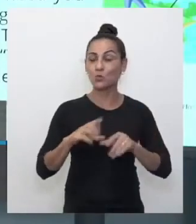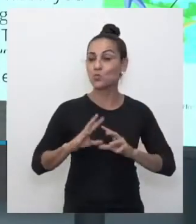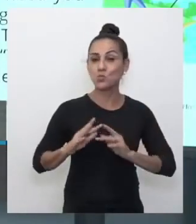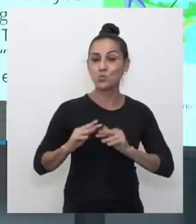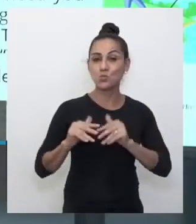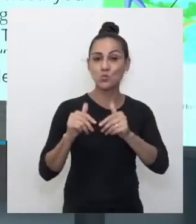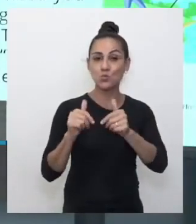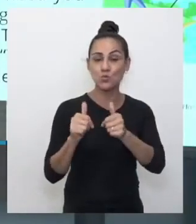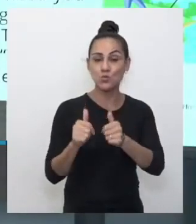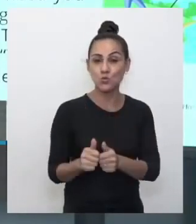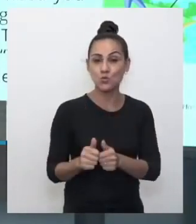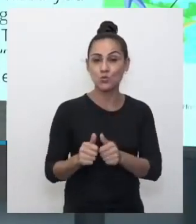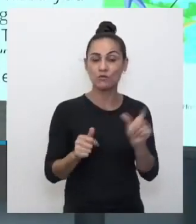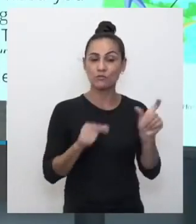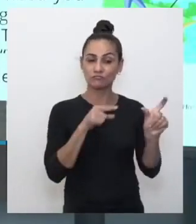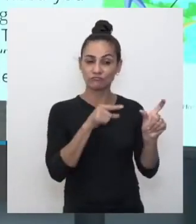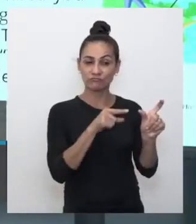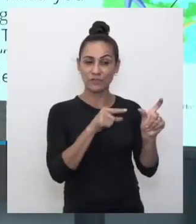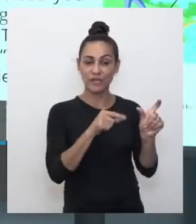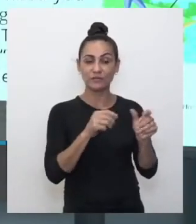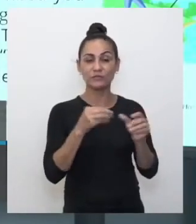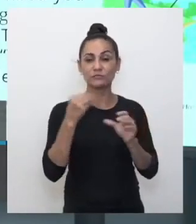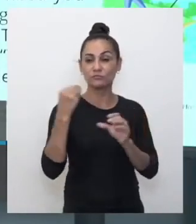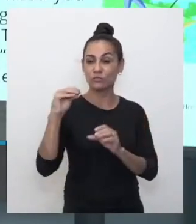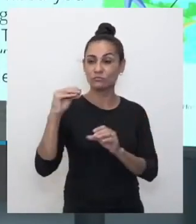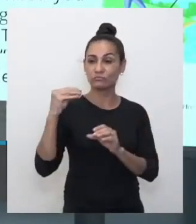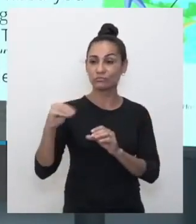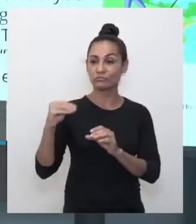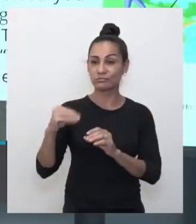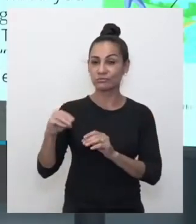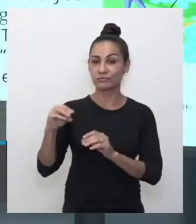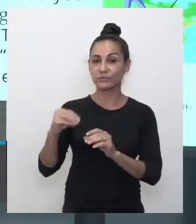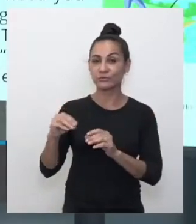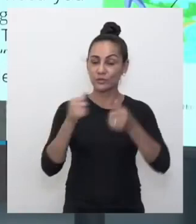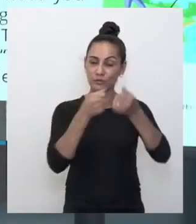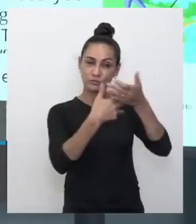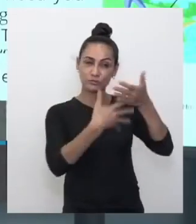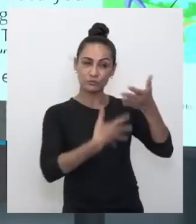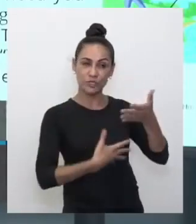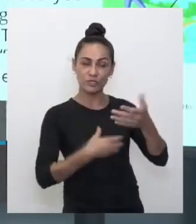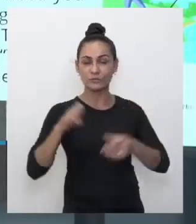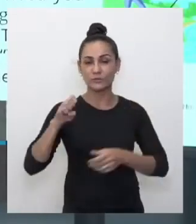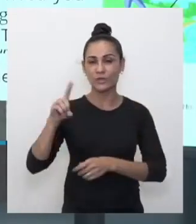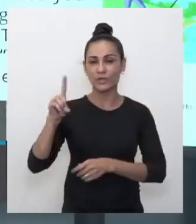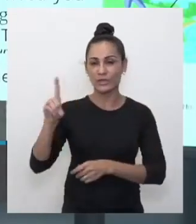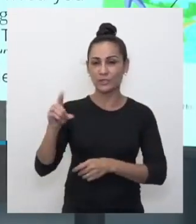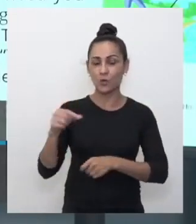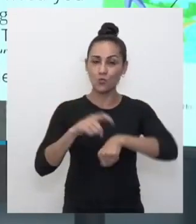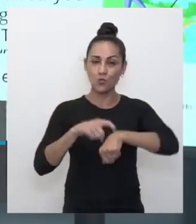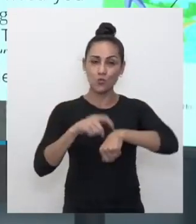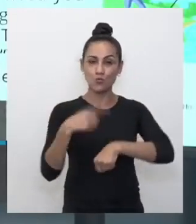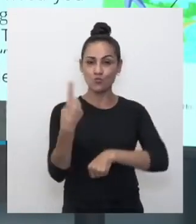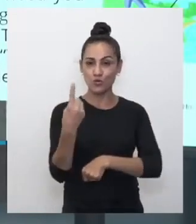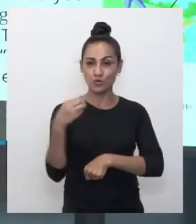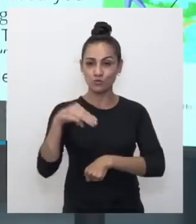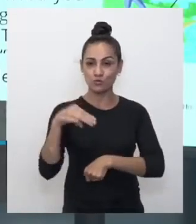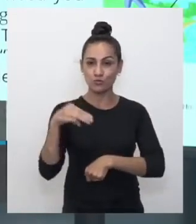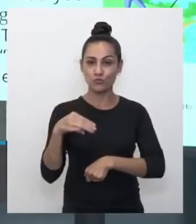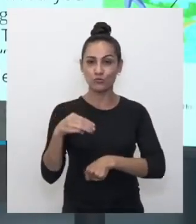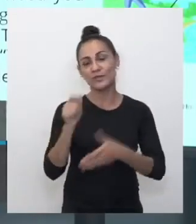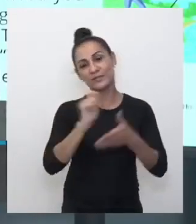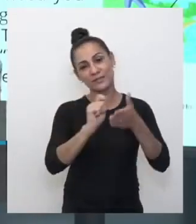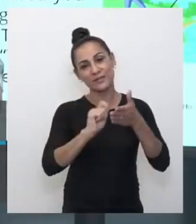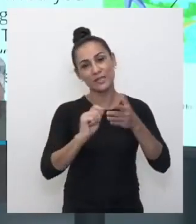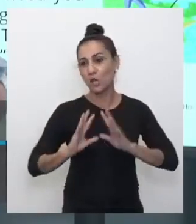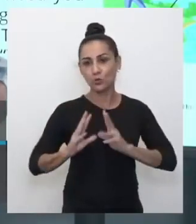ali, manda para o Ed aqui que a gente vai trabalhar em cima desses verbos hoje. Tudo bem? Vocês têm um minutinho aí no chat para poder escrever os verbinhos. Tentem